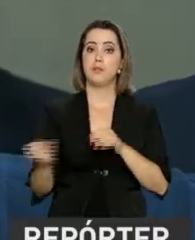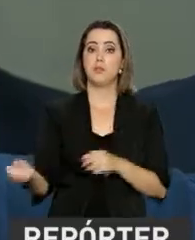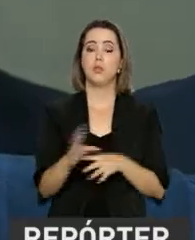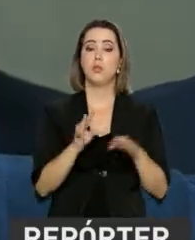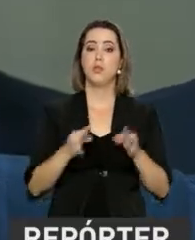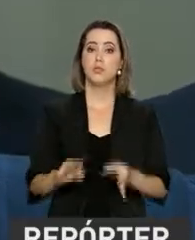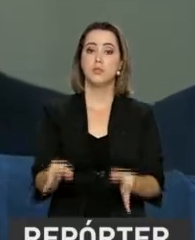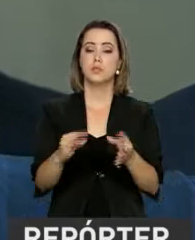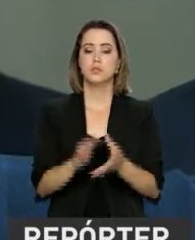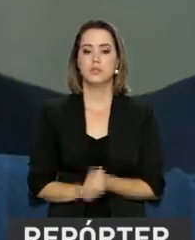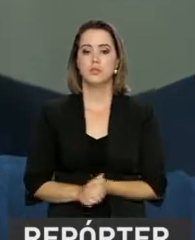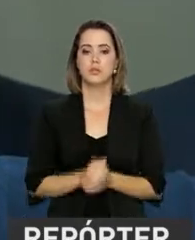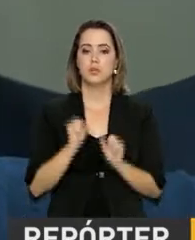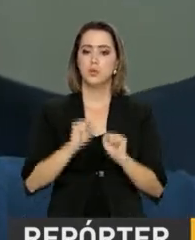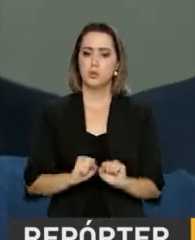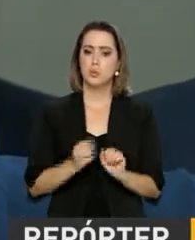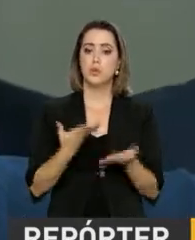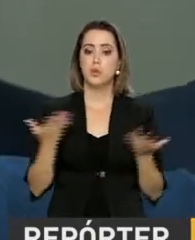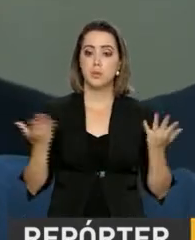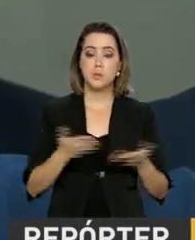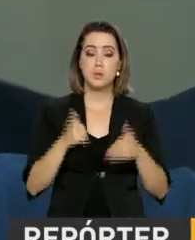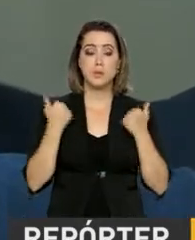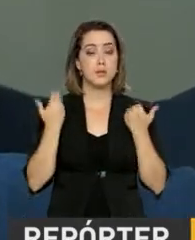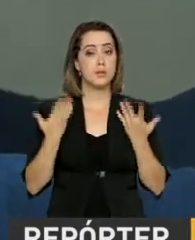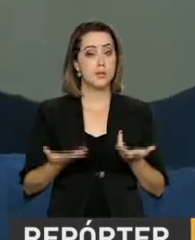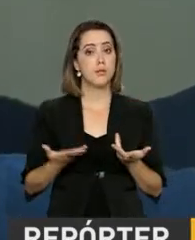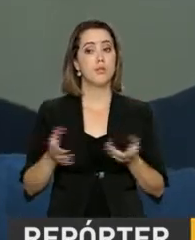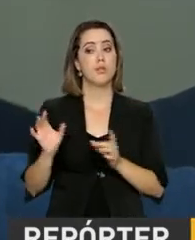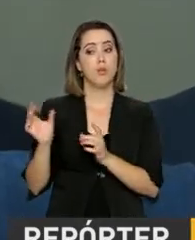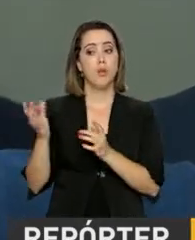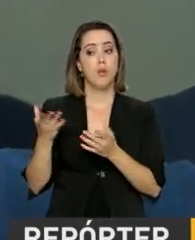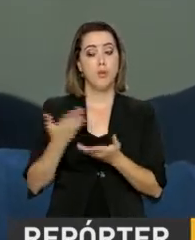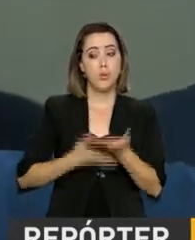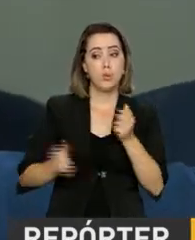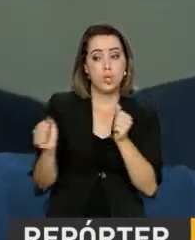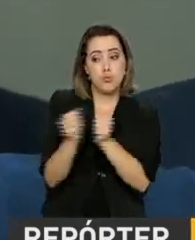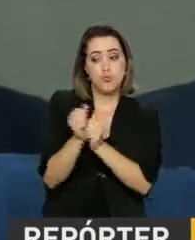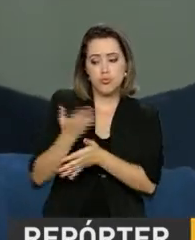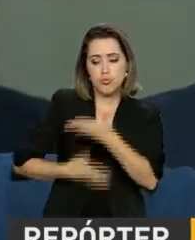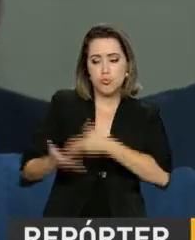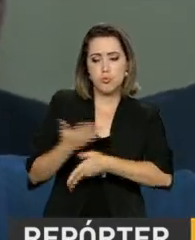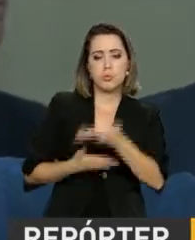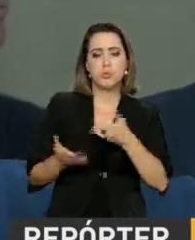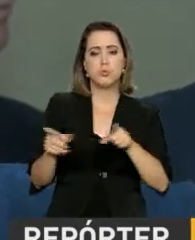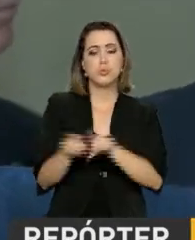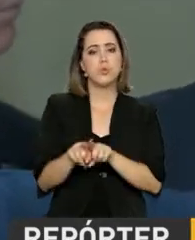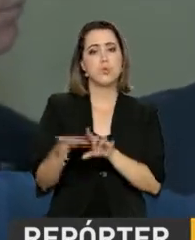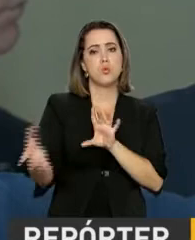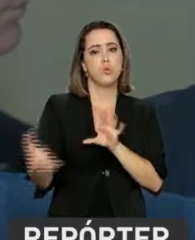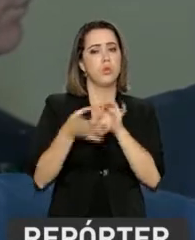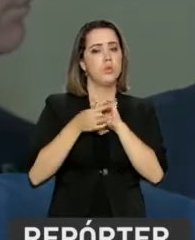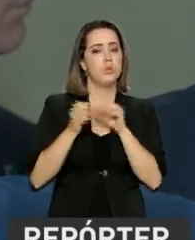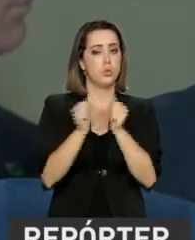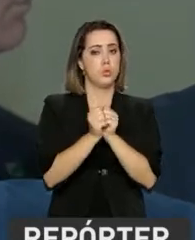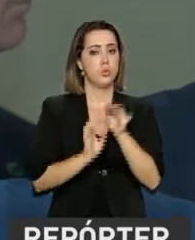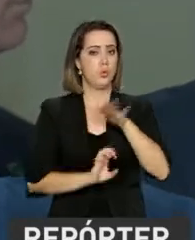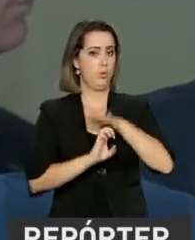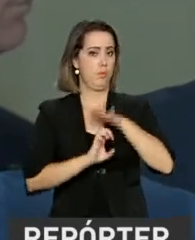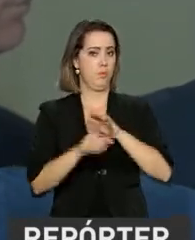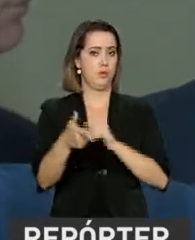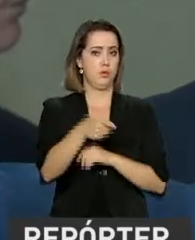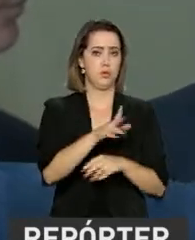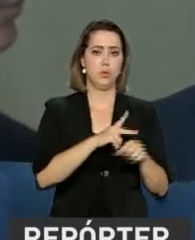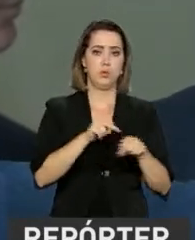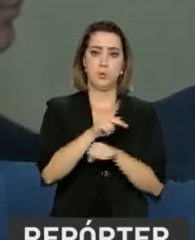estaremos aptos a competir internacionalmente e fazer parcerias com o trade turístico, as empresas privadas brasileiras, para que nós